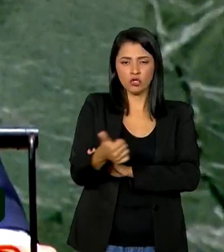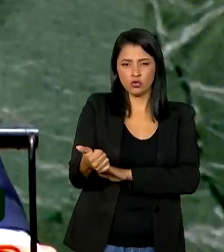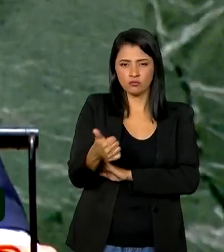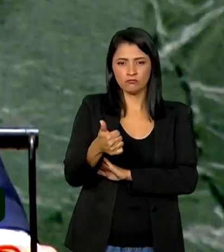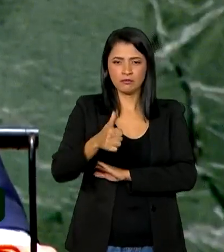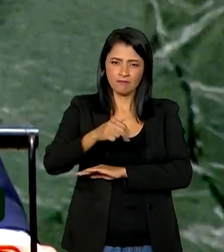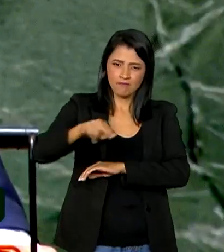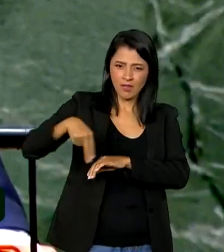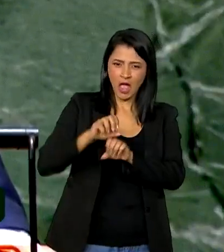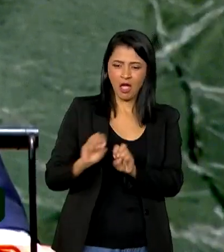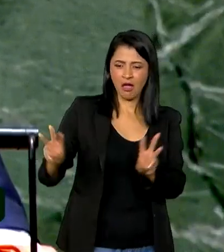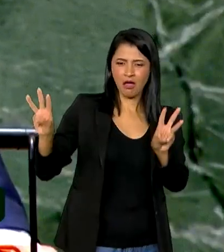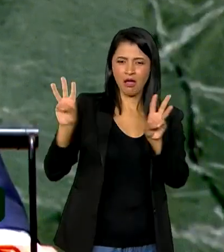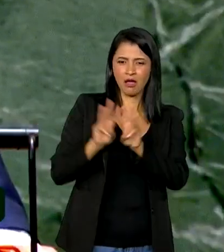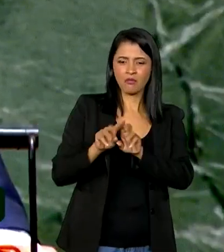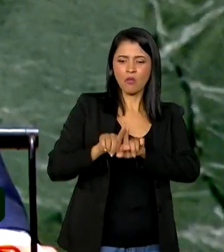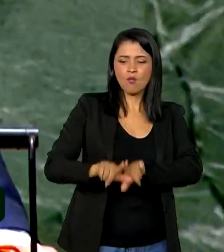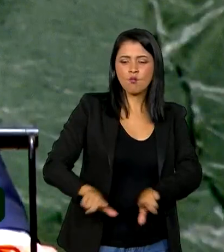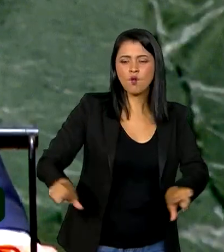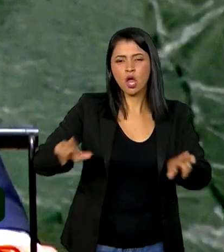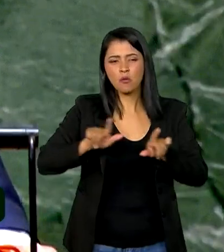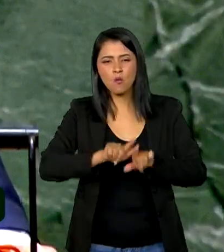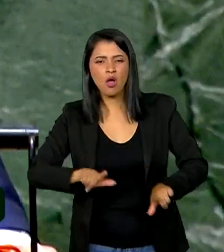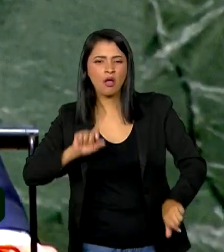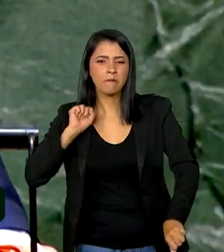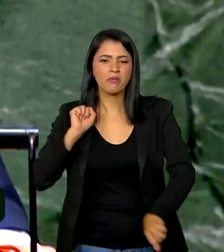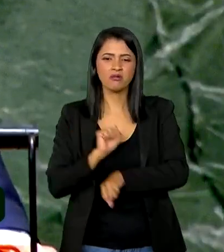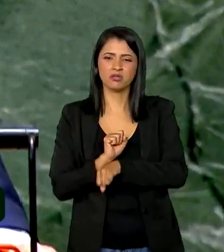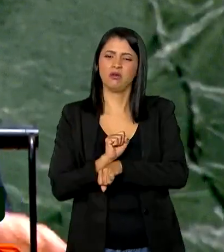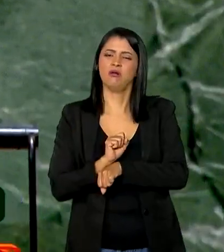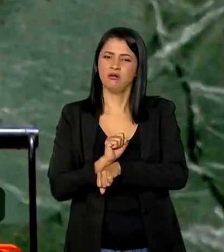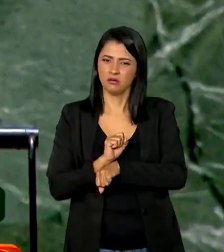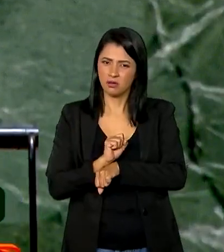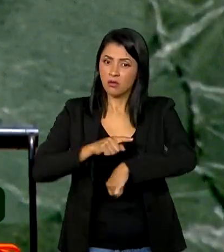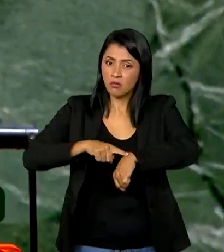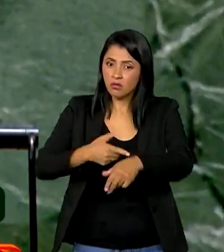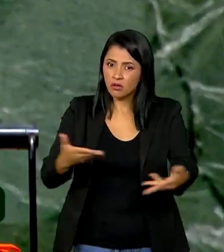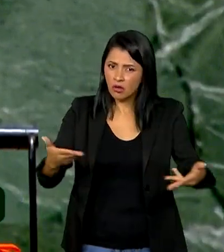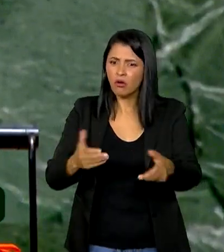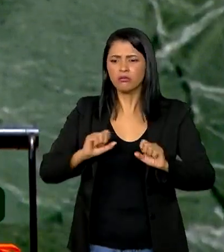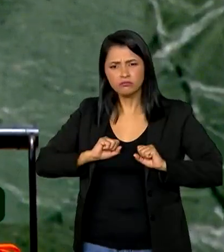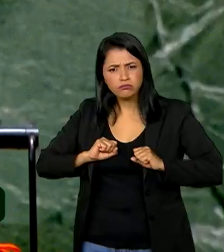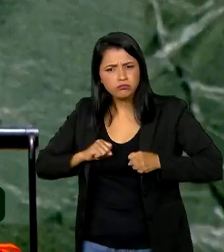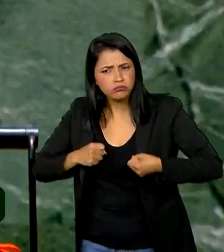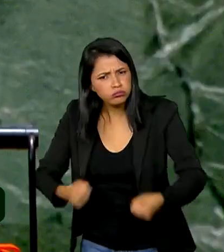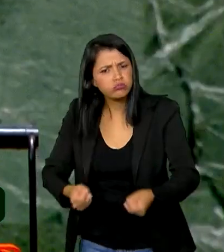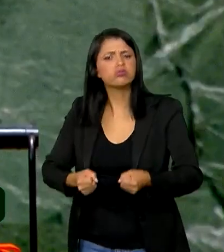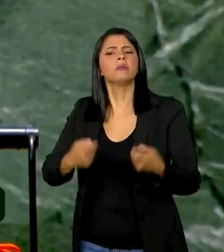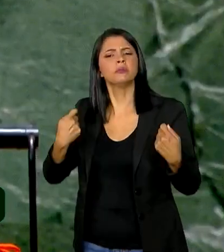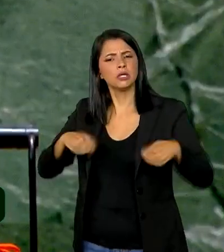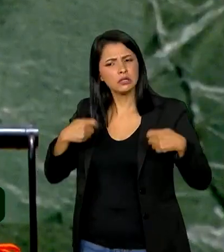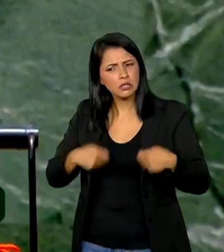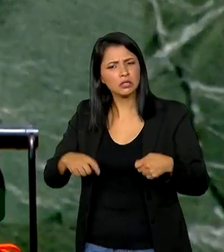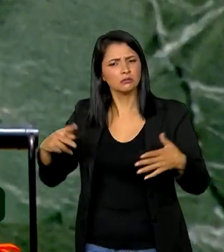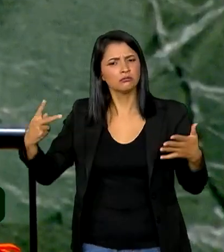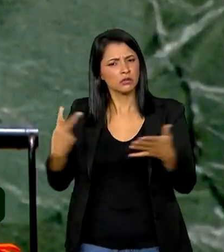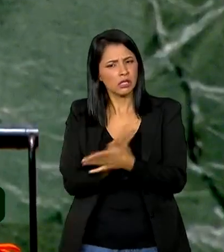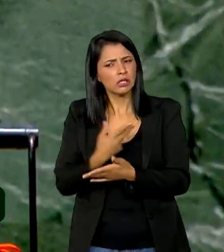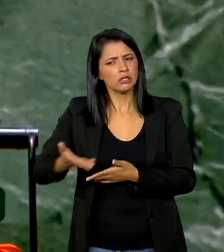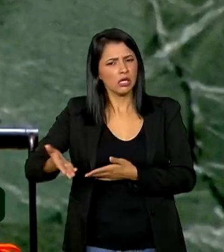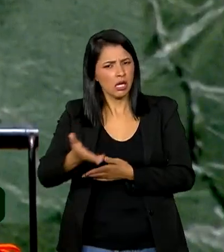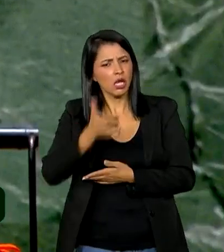somos 193. Várias nações, principalmente no continente africano, estavam sob domínio colonial